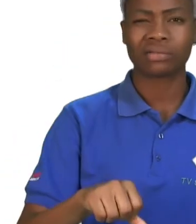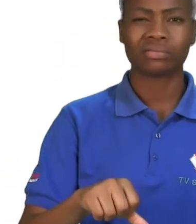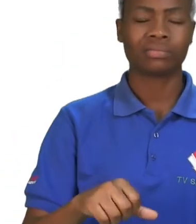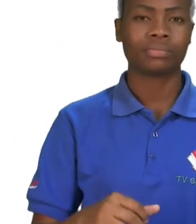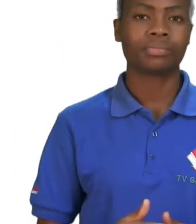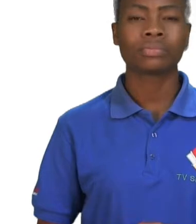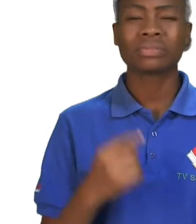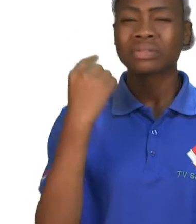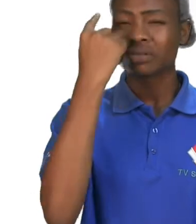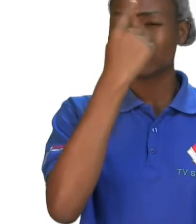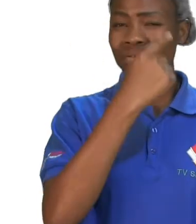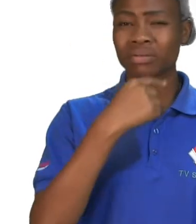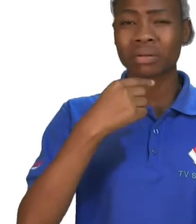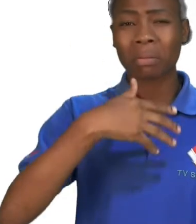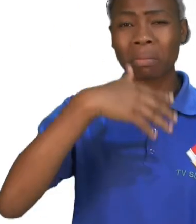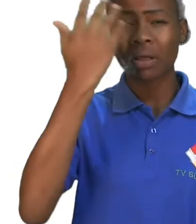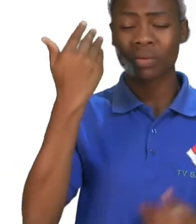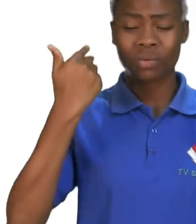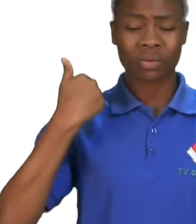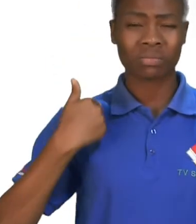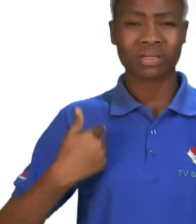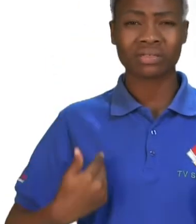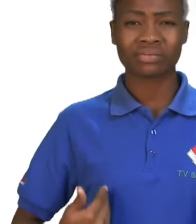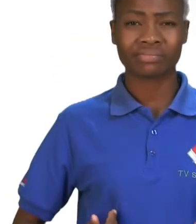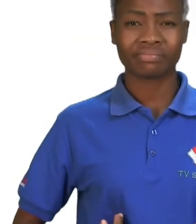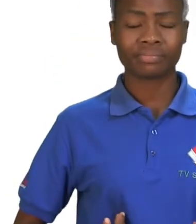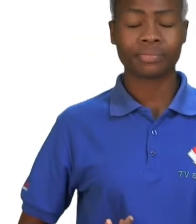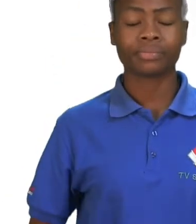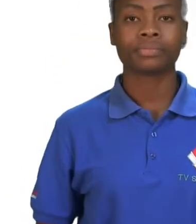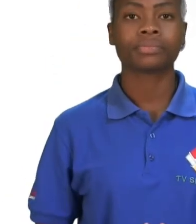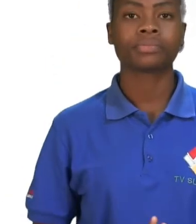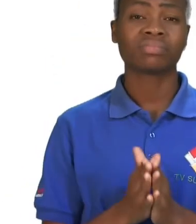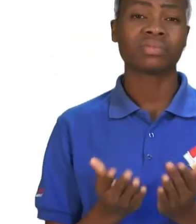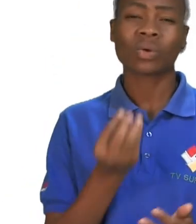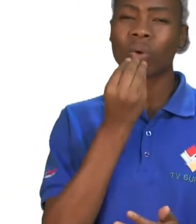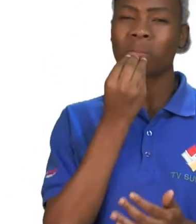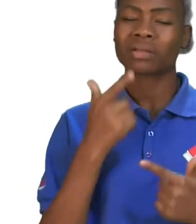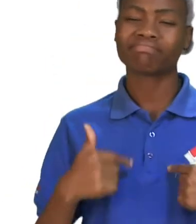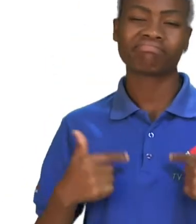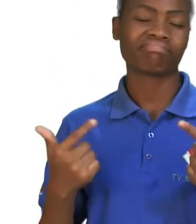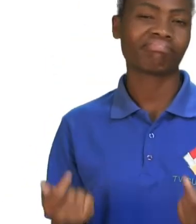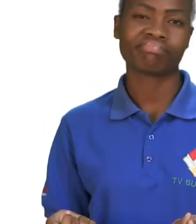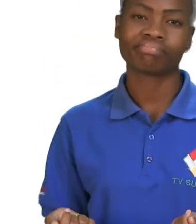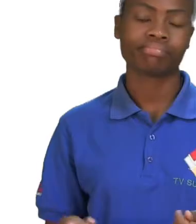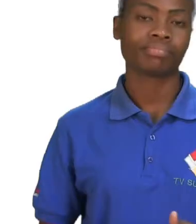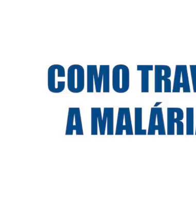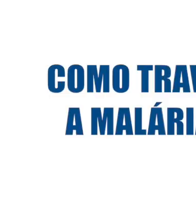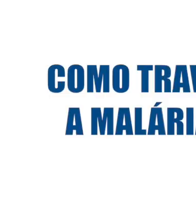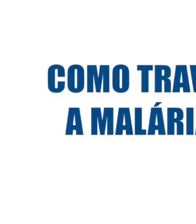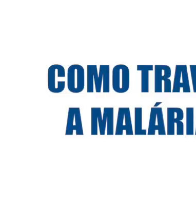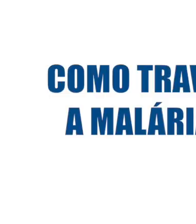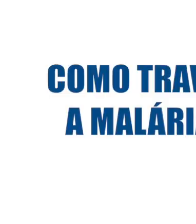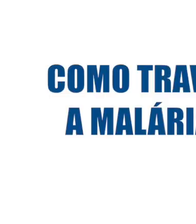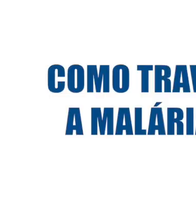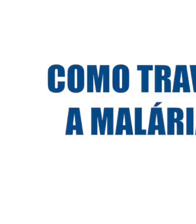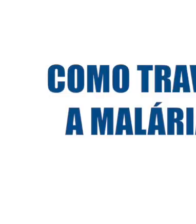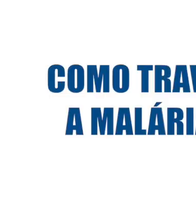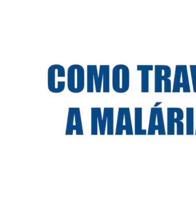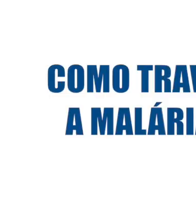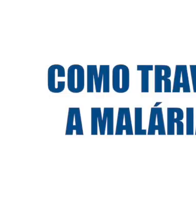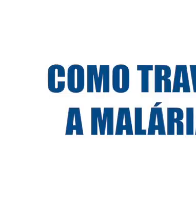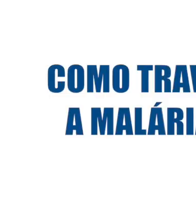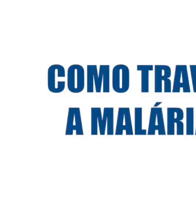A única forma de prevenir-se da malária é evitar a mordida do mosquito causador da doença.